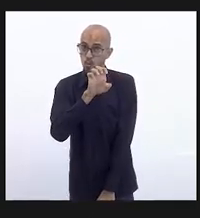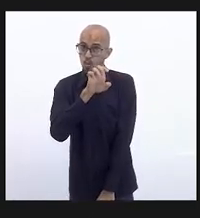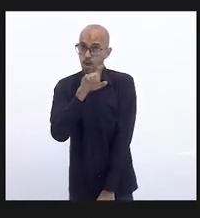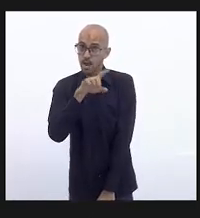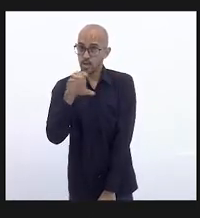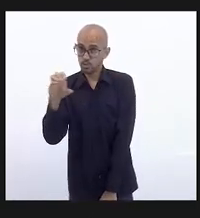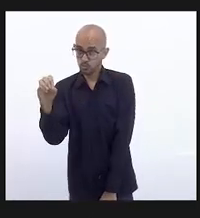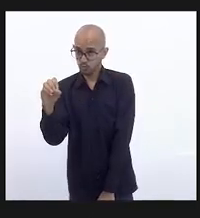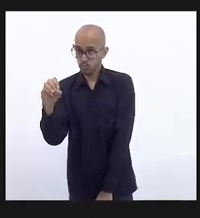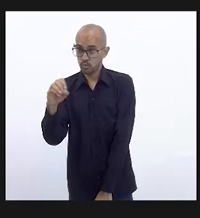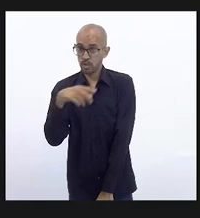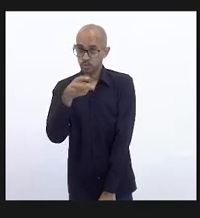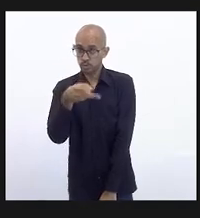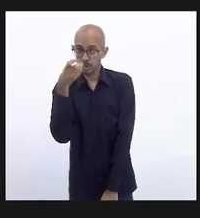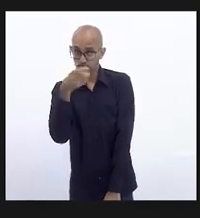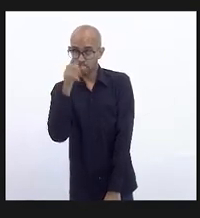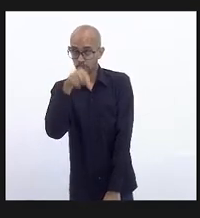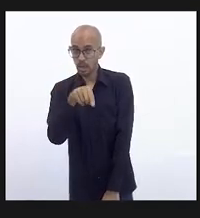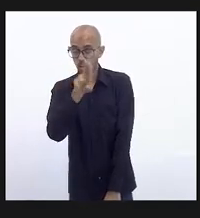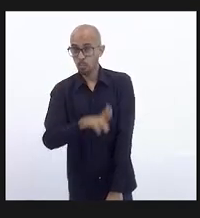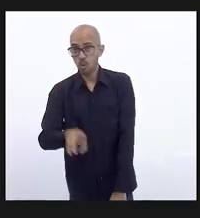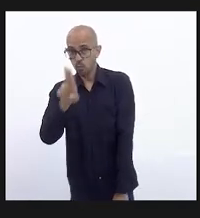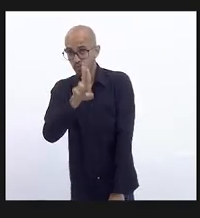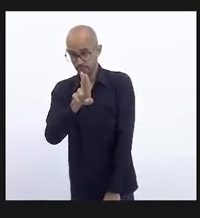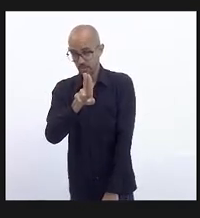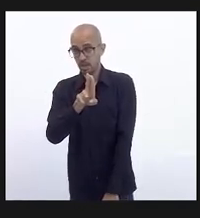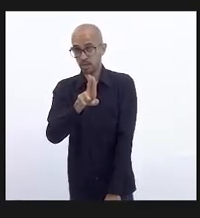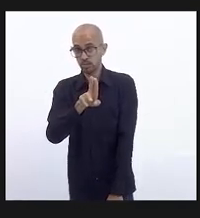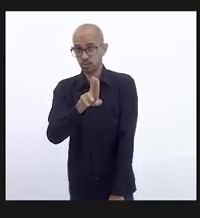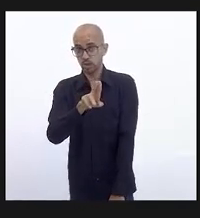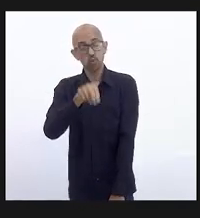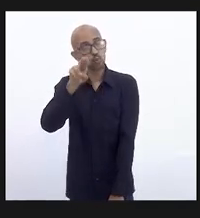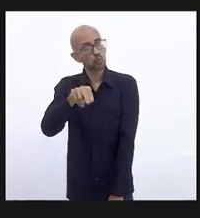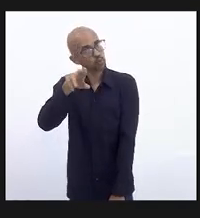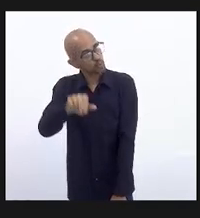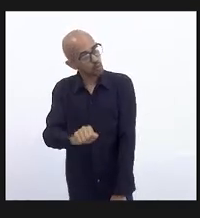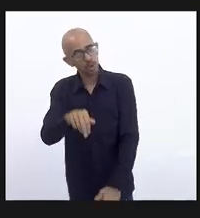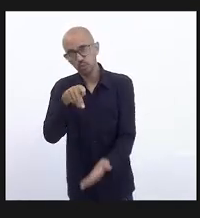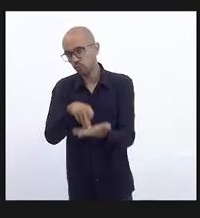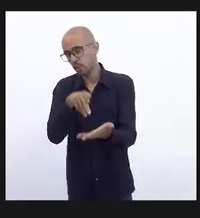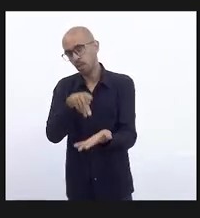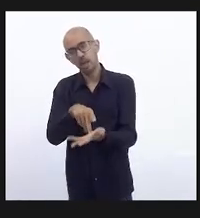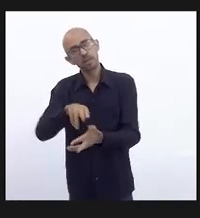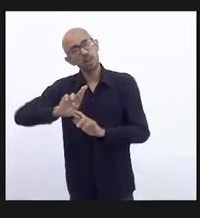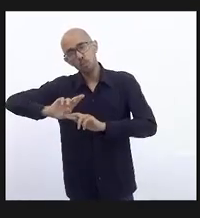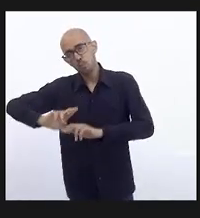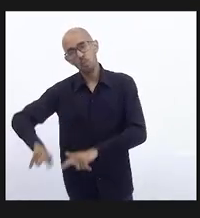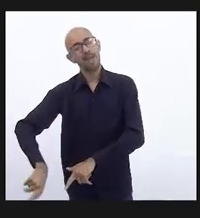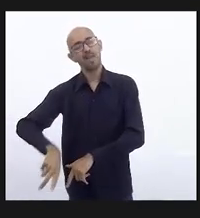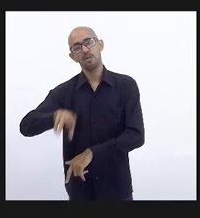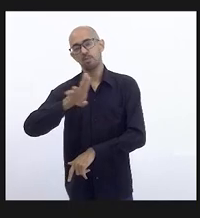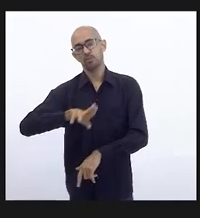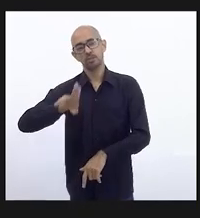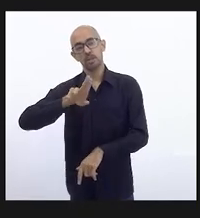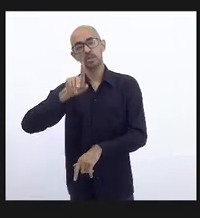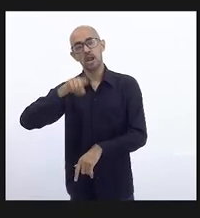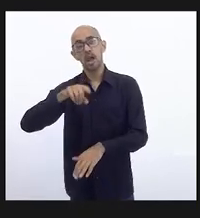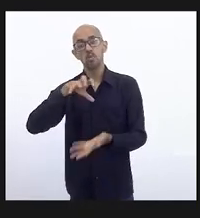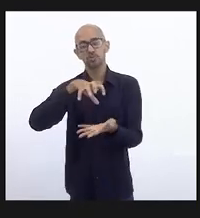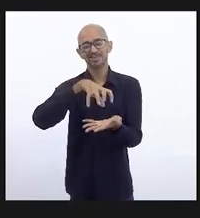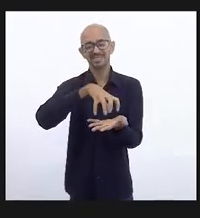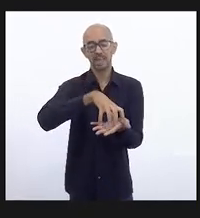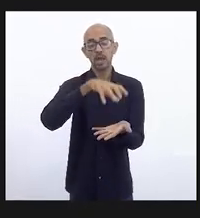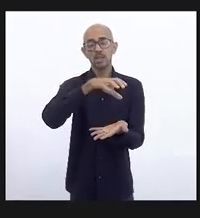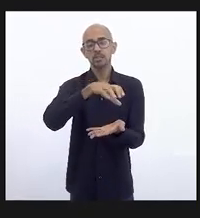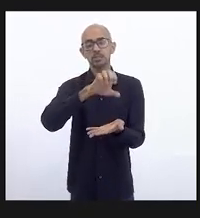passe então a encará-la como uma universidade, ela nunca foi uma universidade, ela é um centro universitário, e